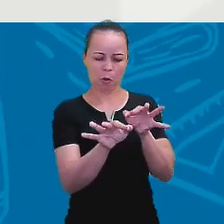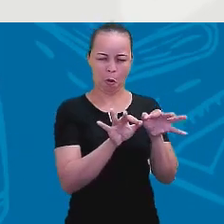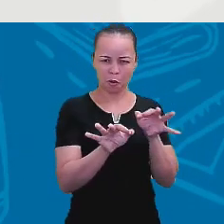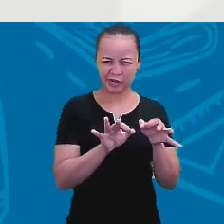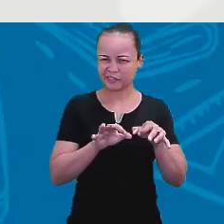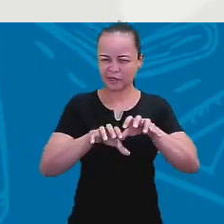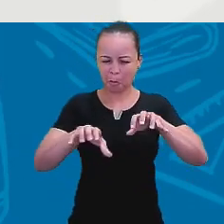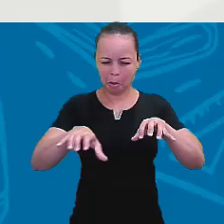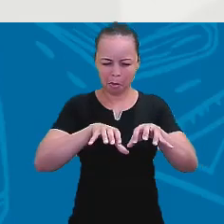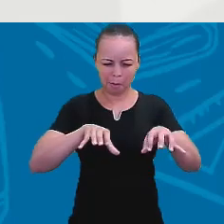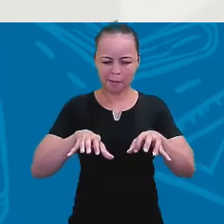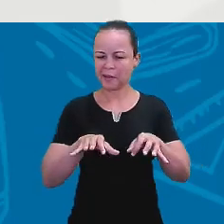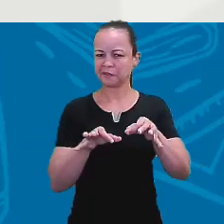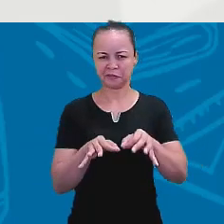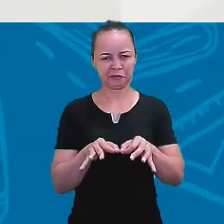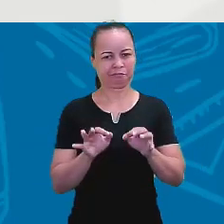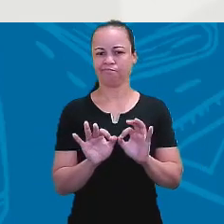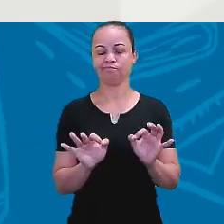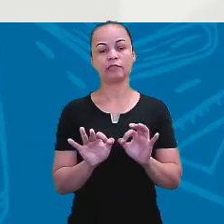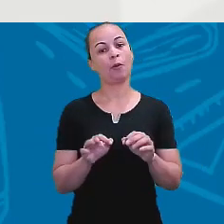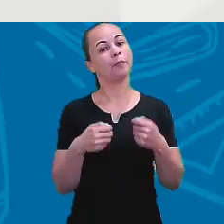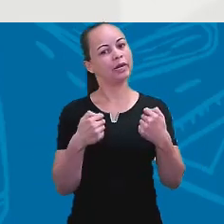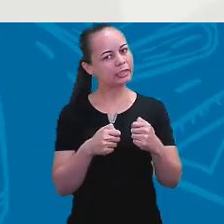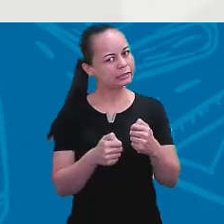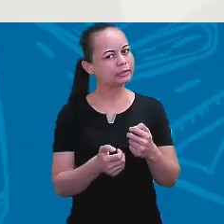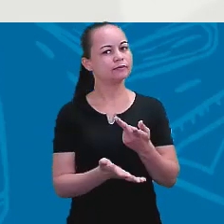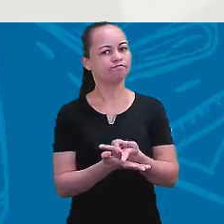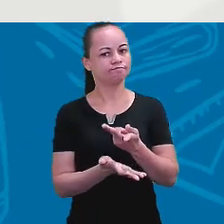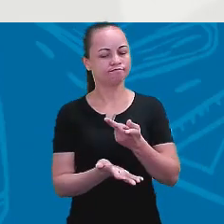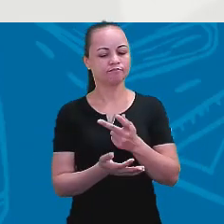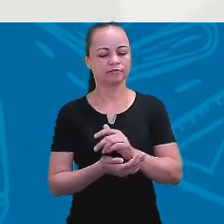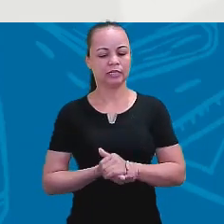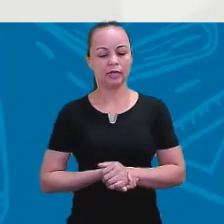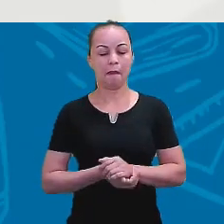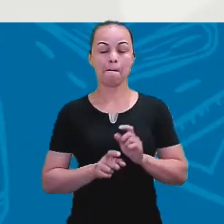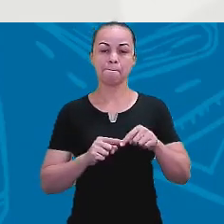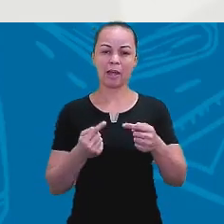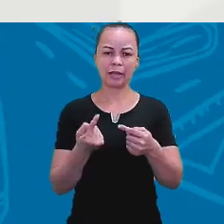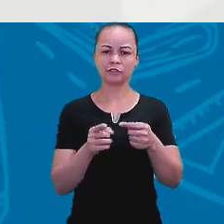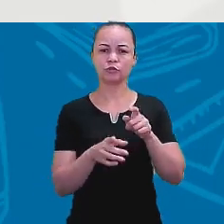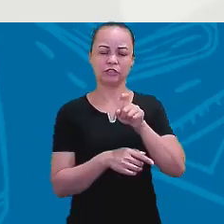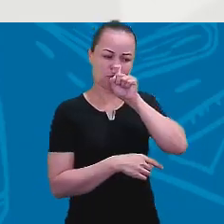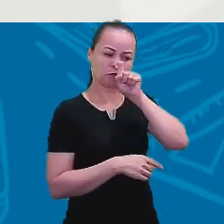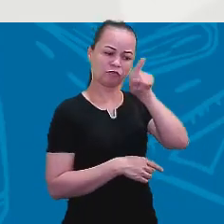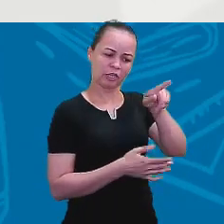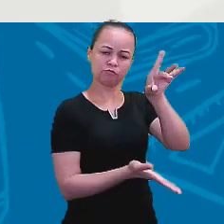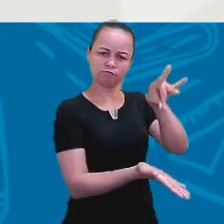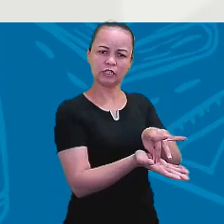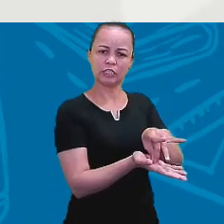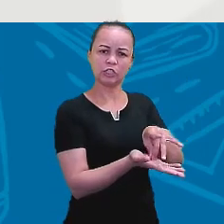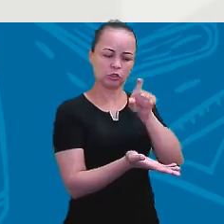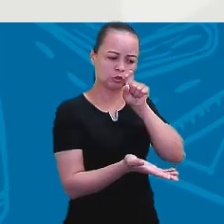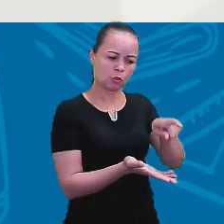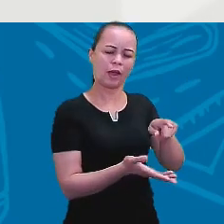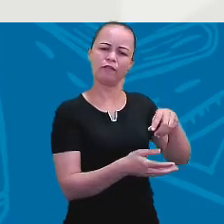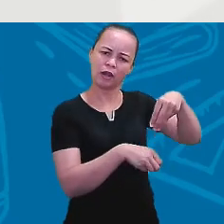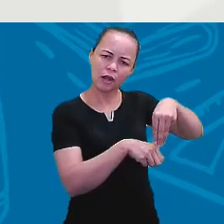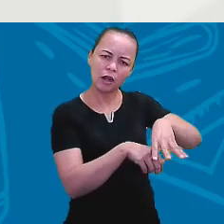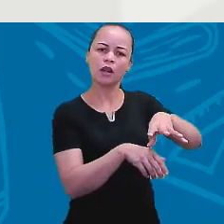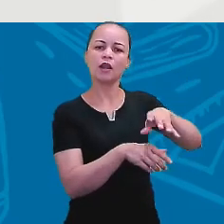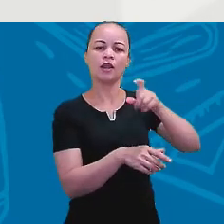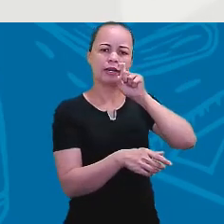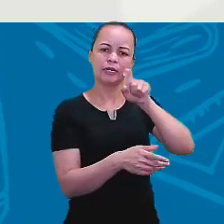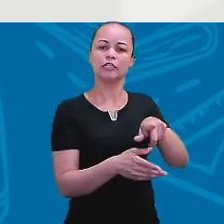seja reciclado, reaproveitado. E aquilo que for, de fato, lixo, que não for reciclado ou reaproveitado, aí